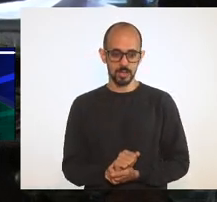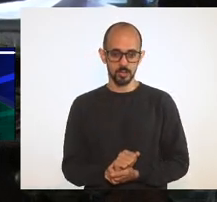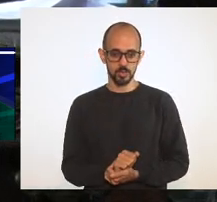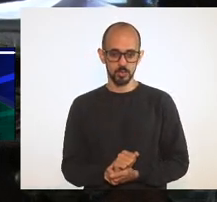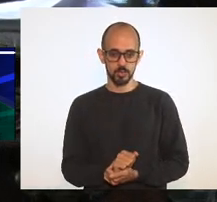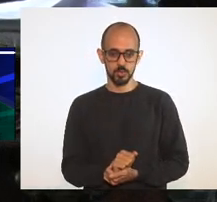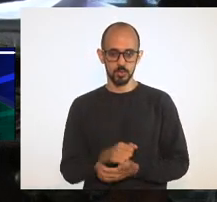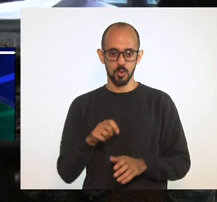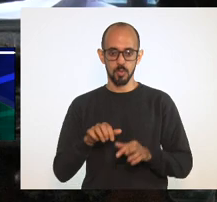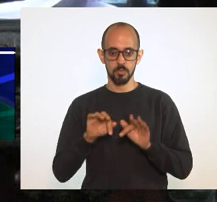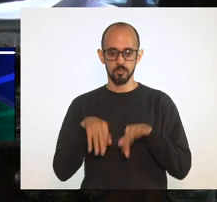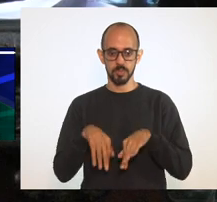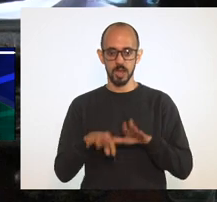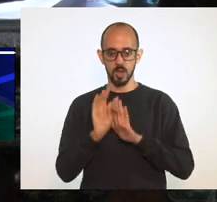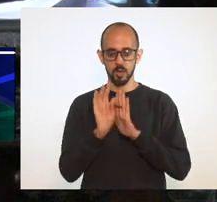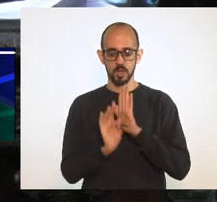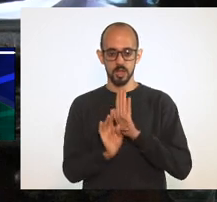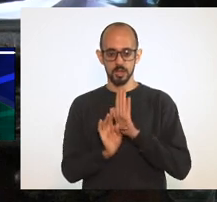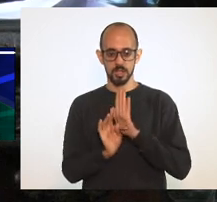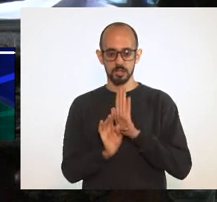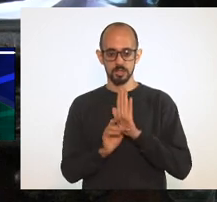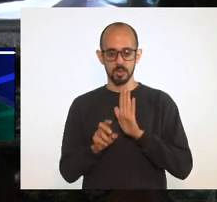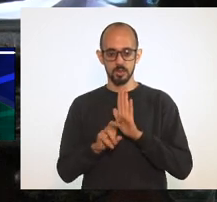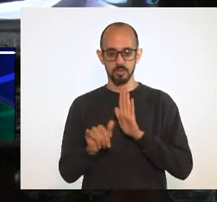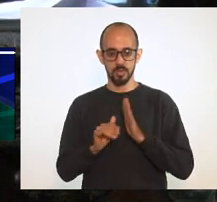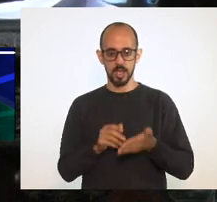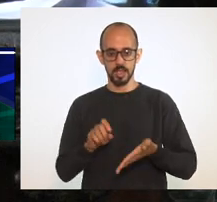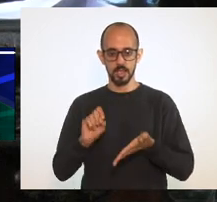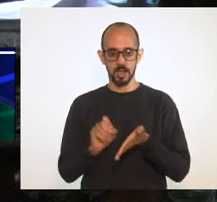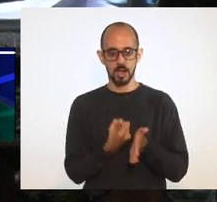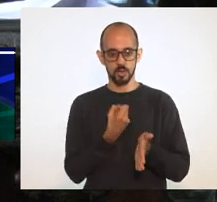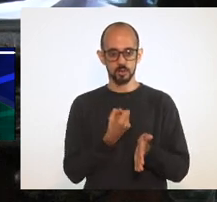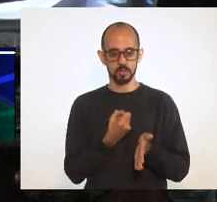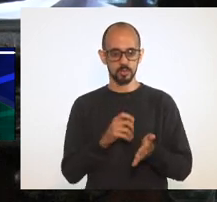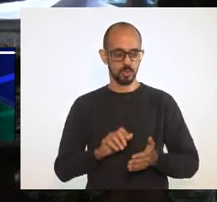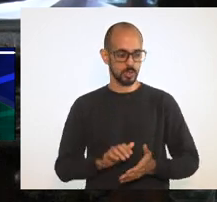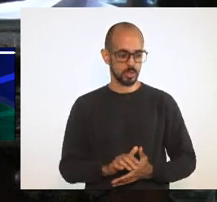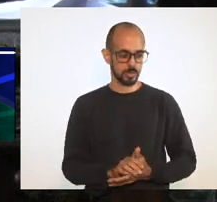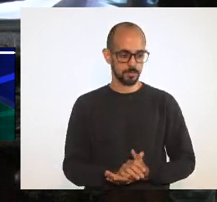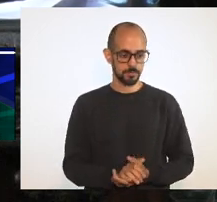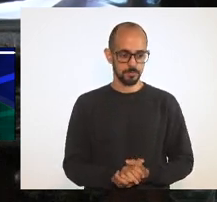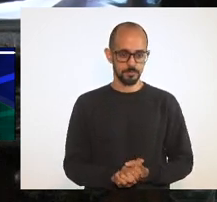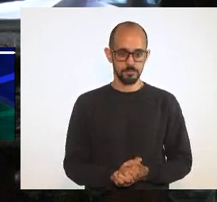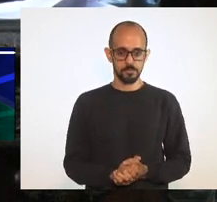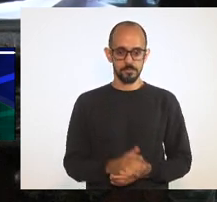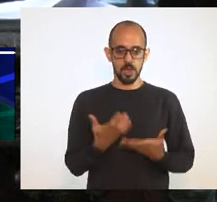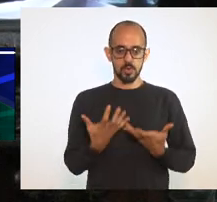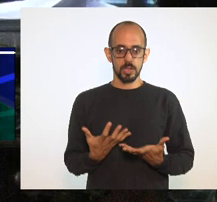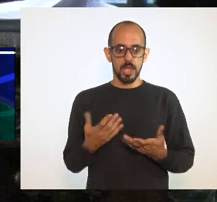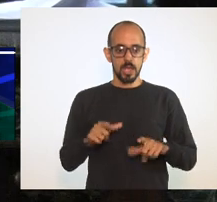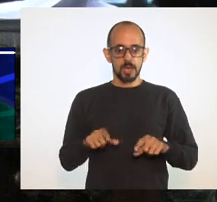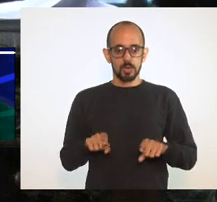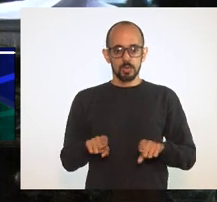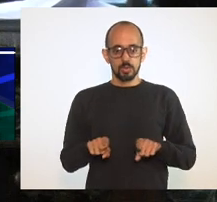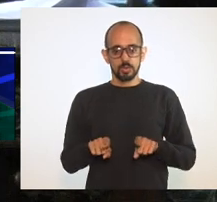final de redação, e vai autógrafo. Eu queria...